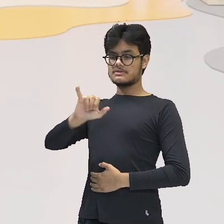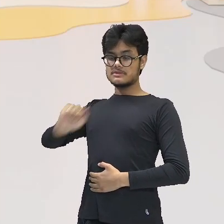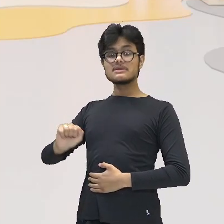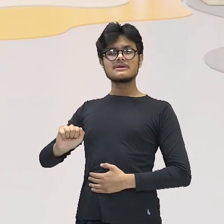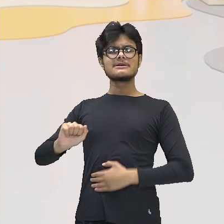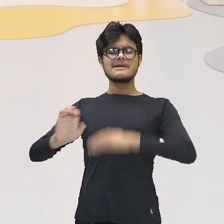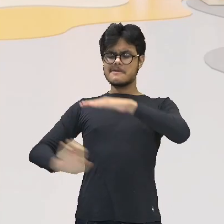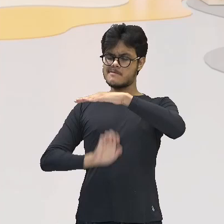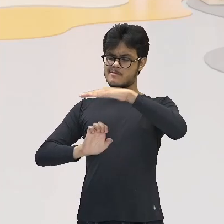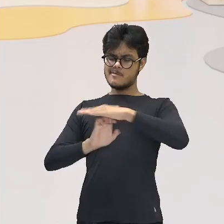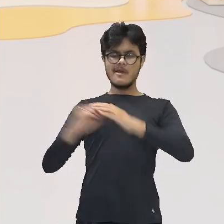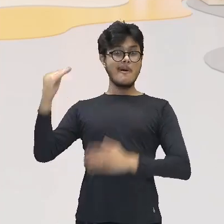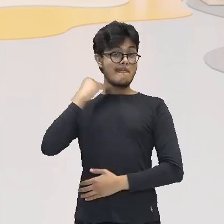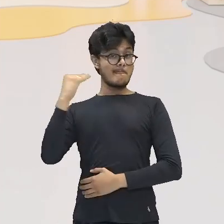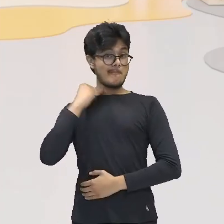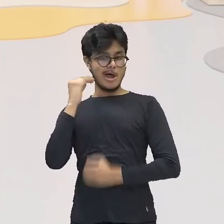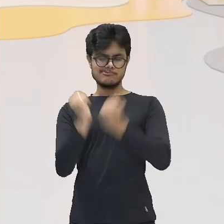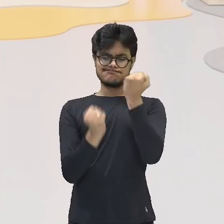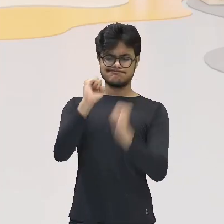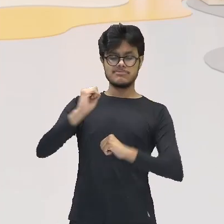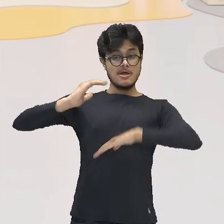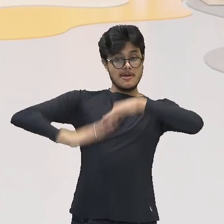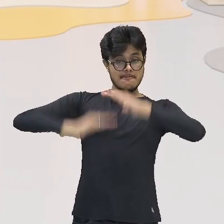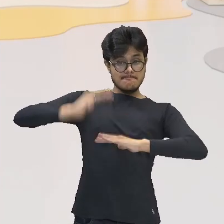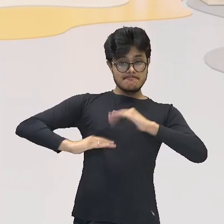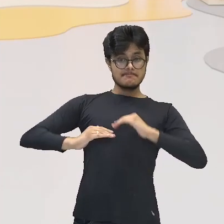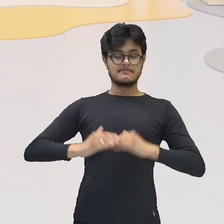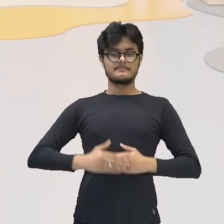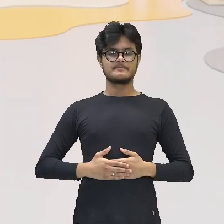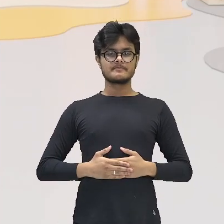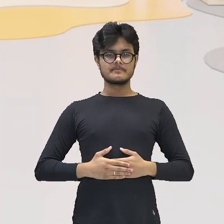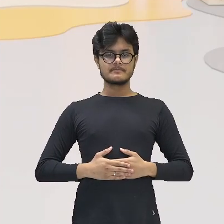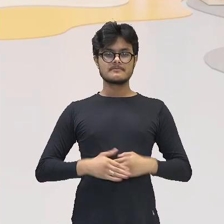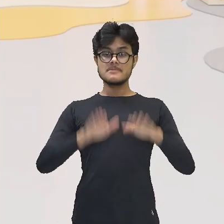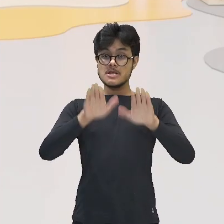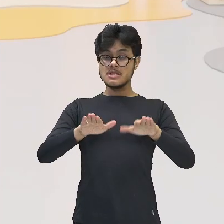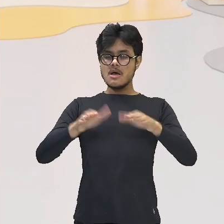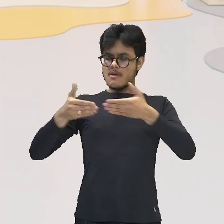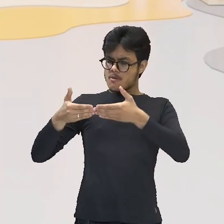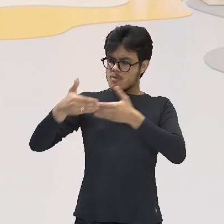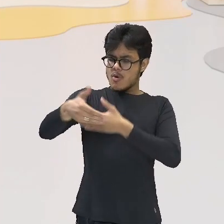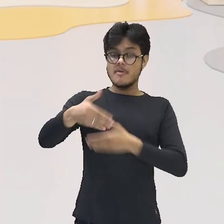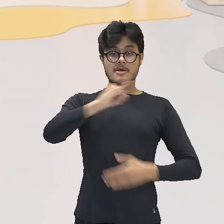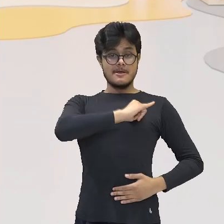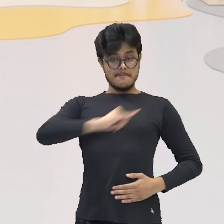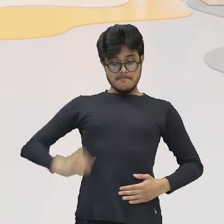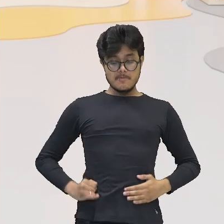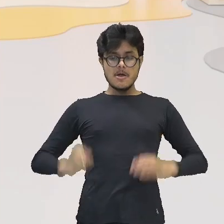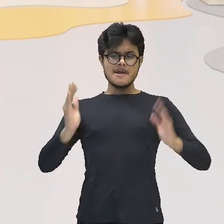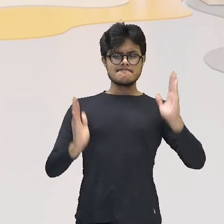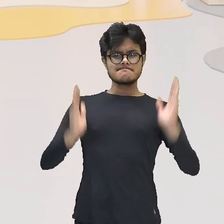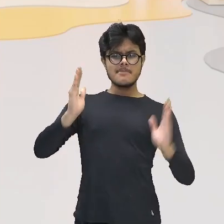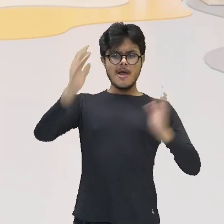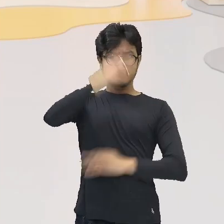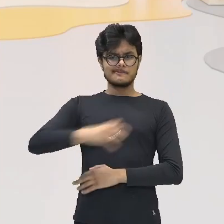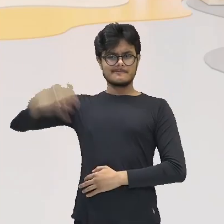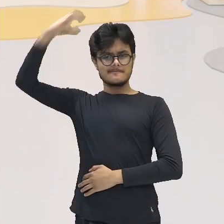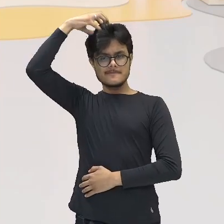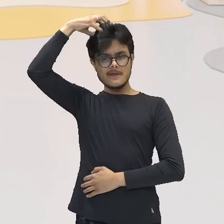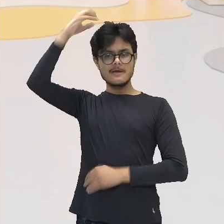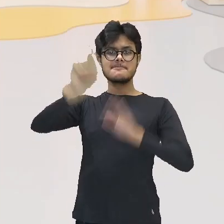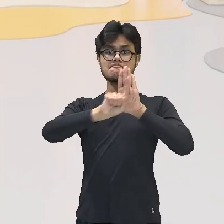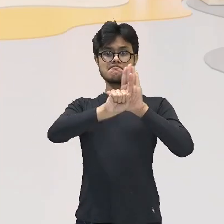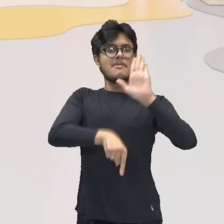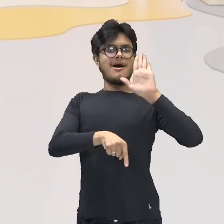dos industriais, e também o desenvolvimento das monarquias absolutistas, que eram